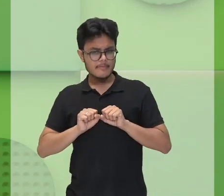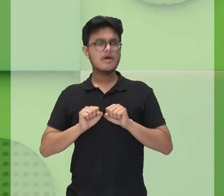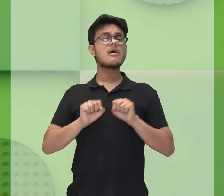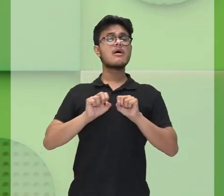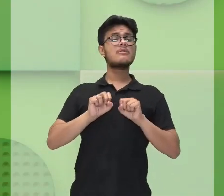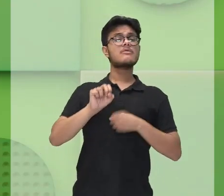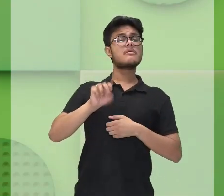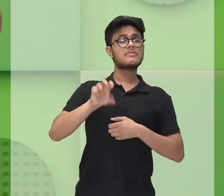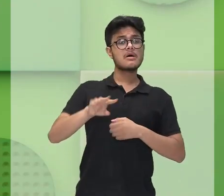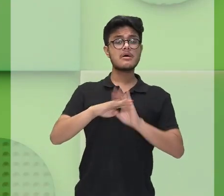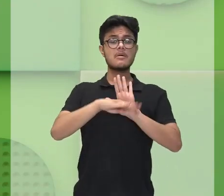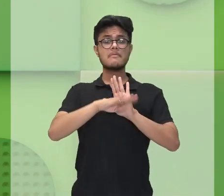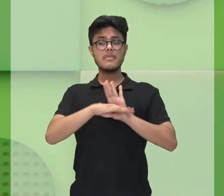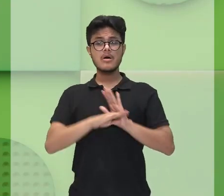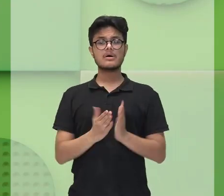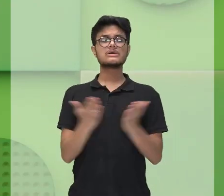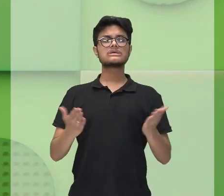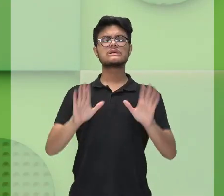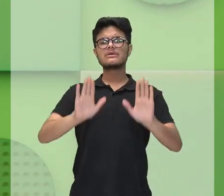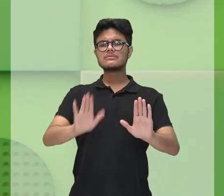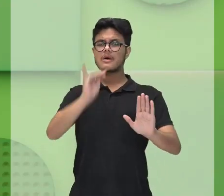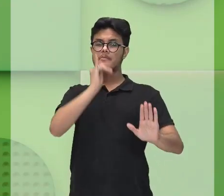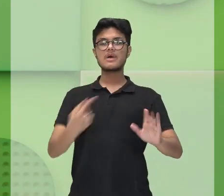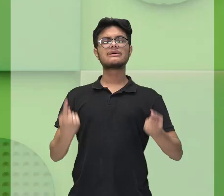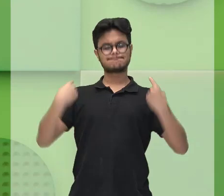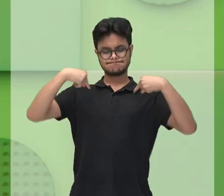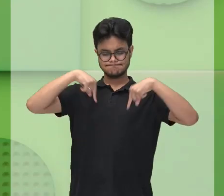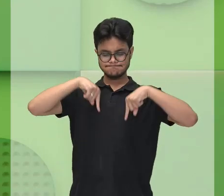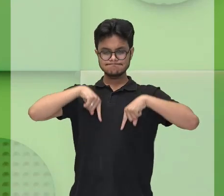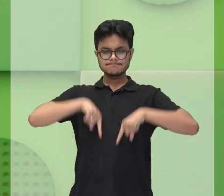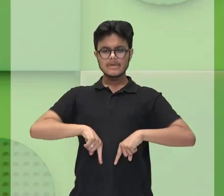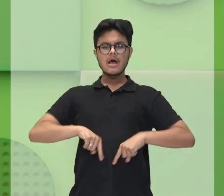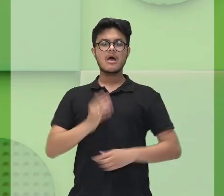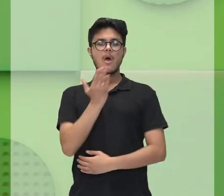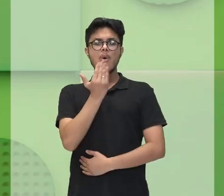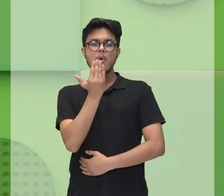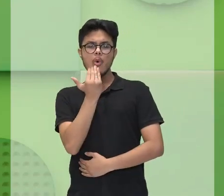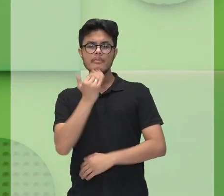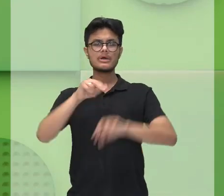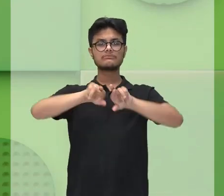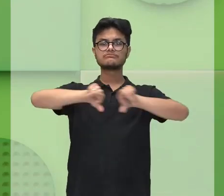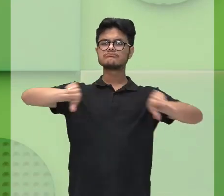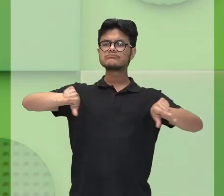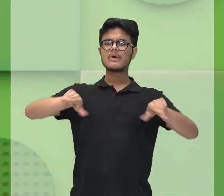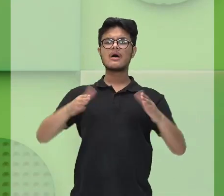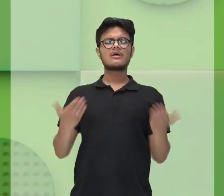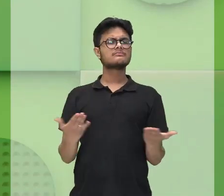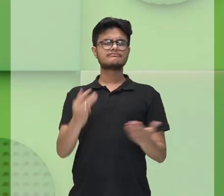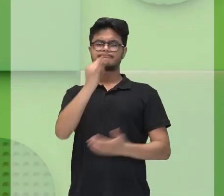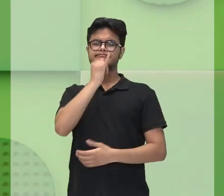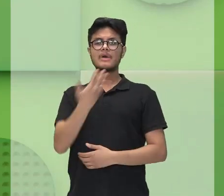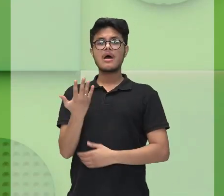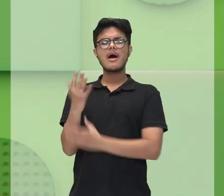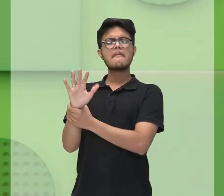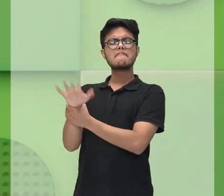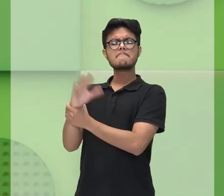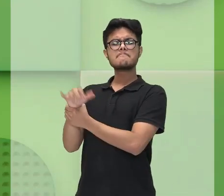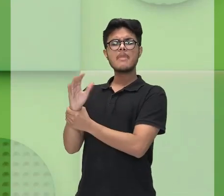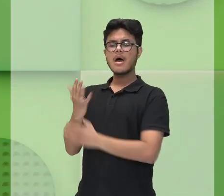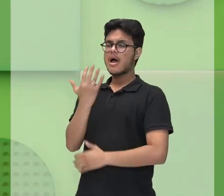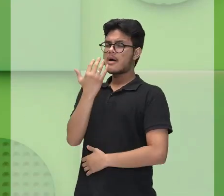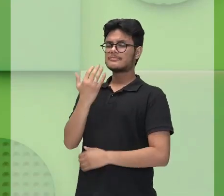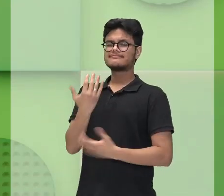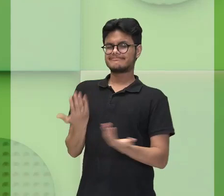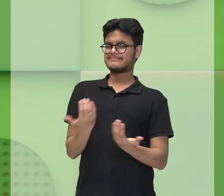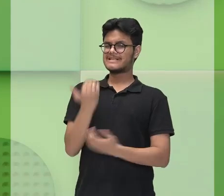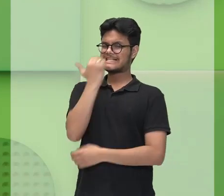modo, eles foram para o interior do nosso corpo, pela alimentação, colocando a mão na boca, sabe quando vai roer